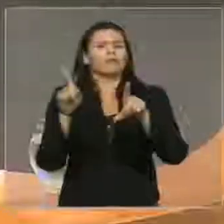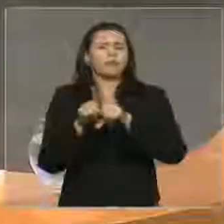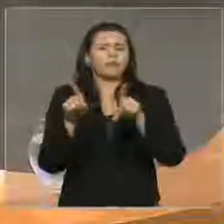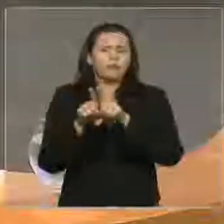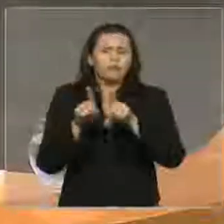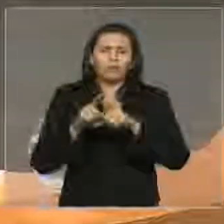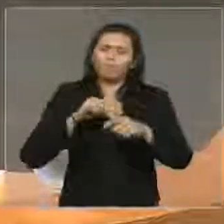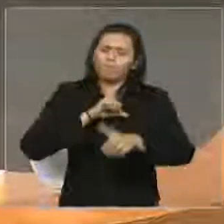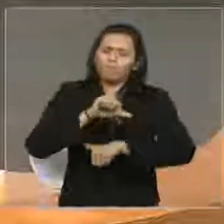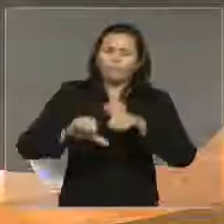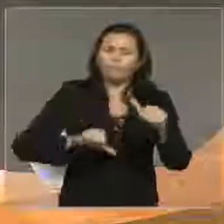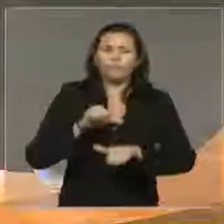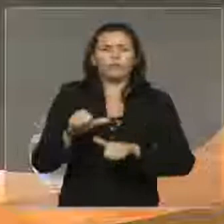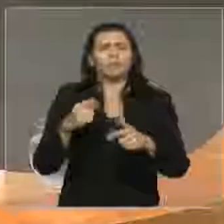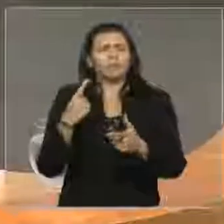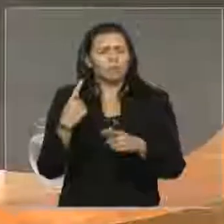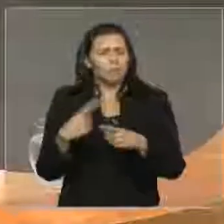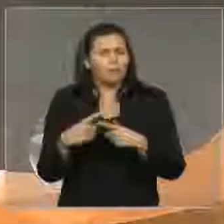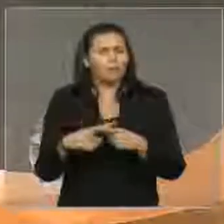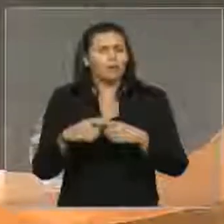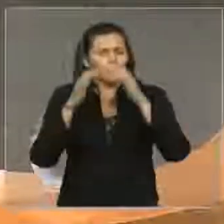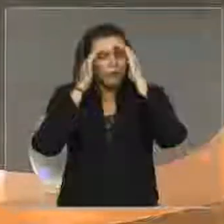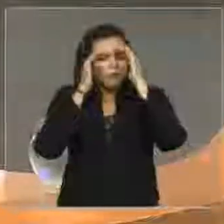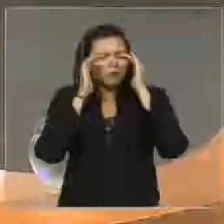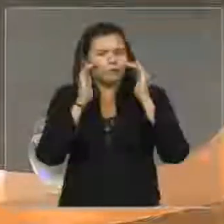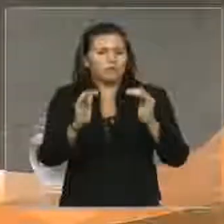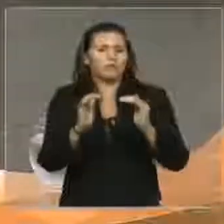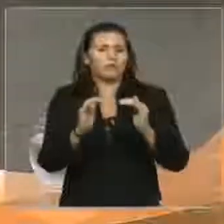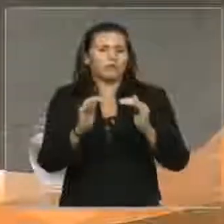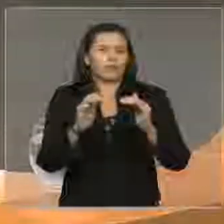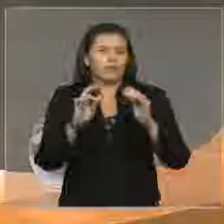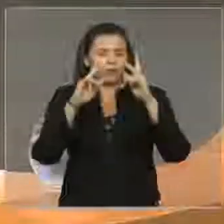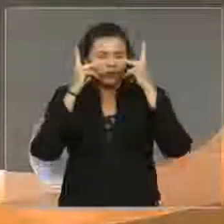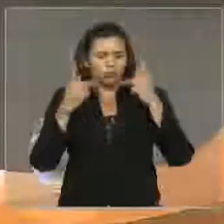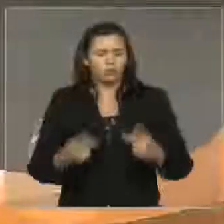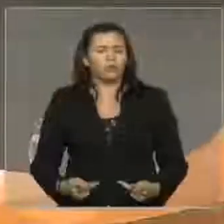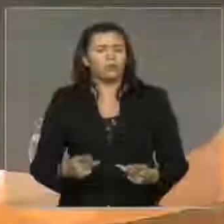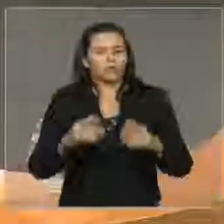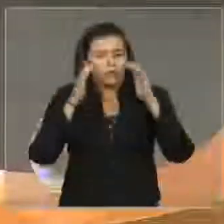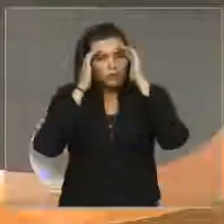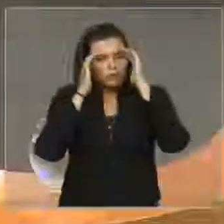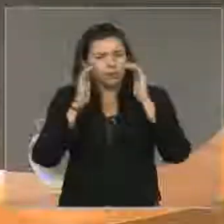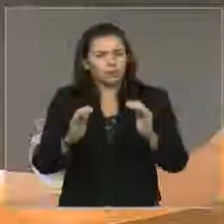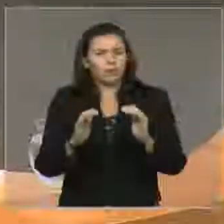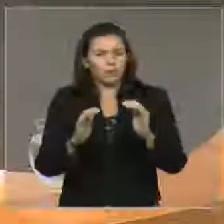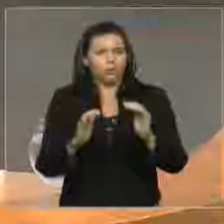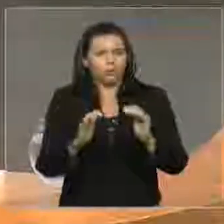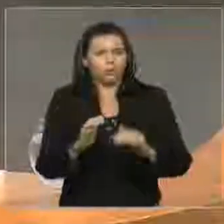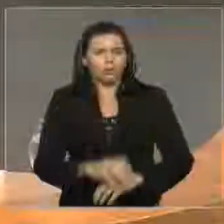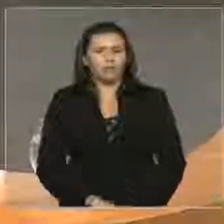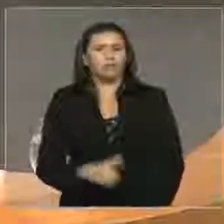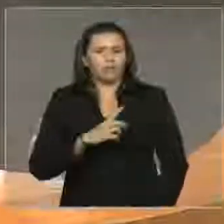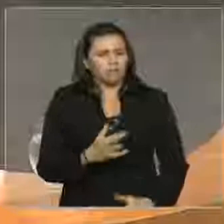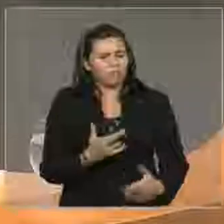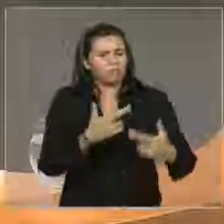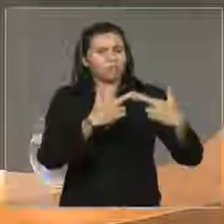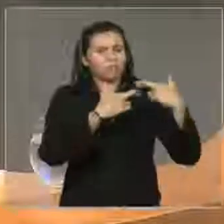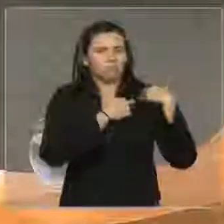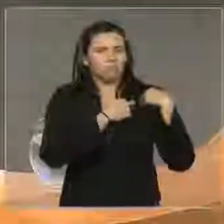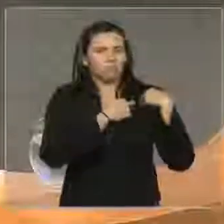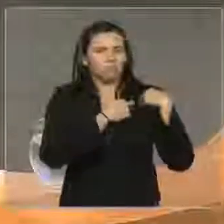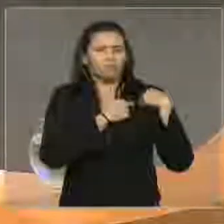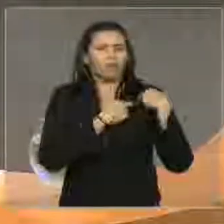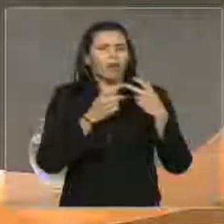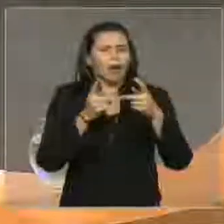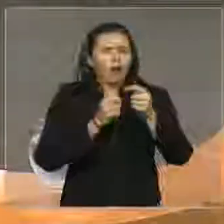e respeito ao cidadão em benefício de todos, nossa missão. Sendo uma instituição de excelência em